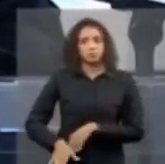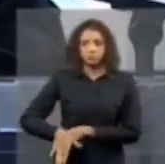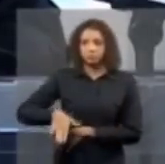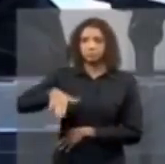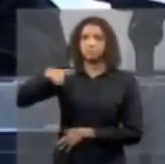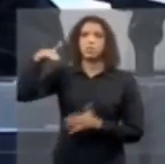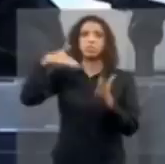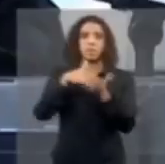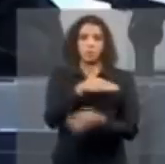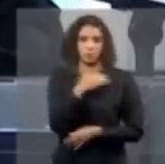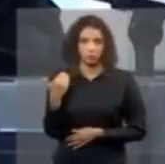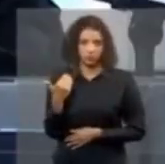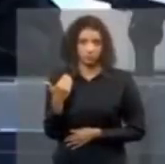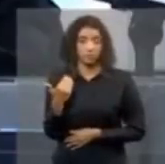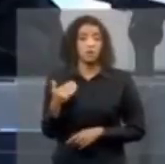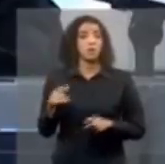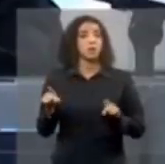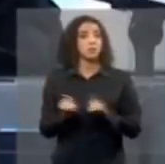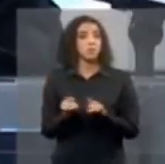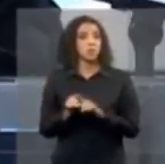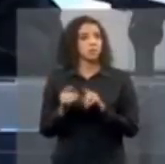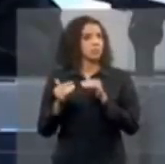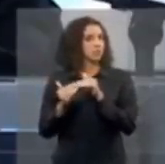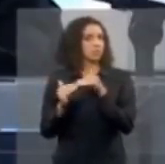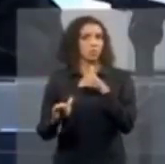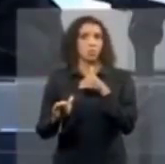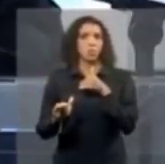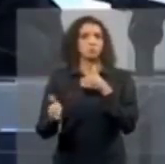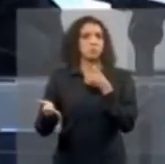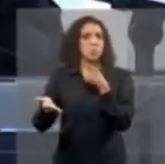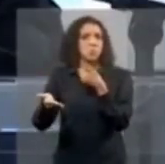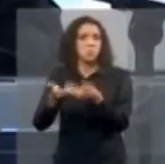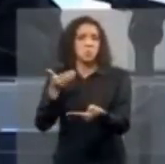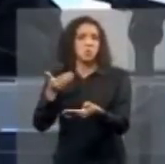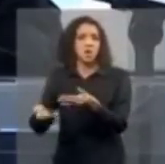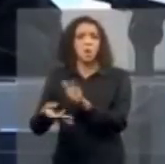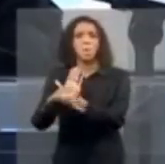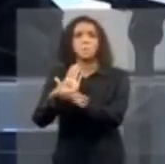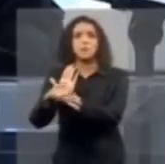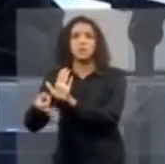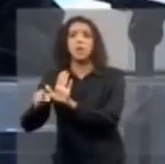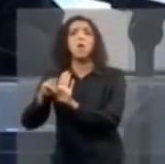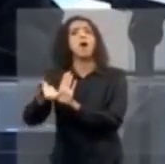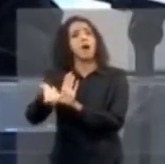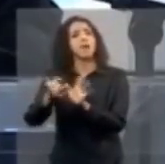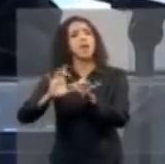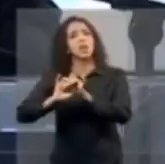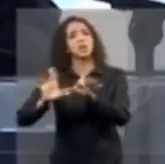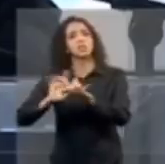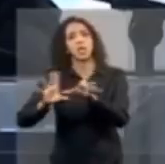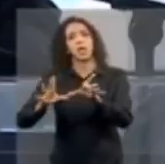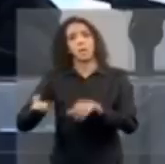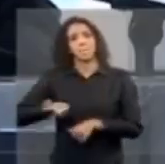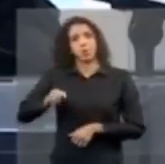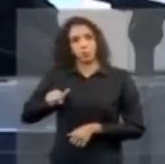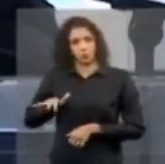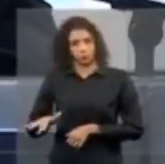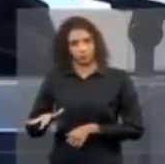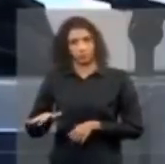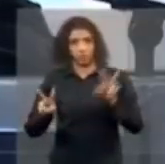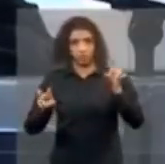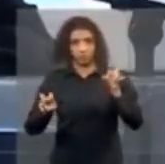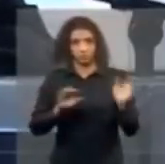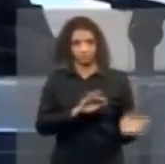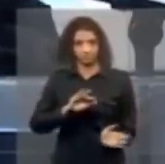E condenando, assim, todas e quaisquer iniciativas que pretendam legalizar o aborto no Brasil. Fecha